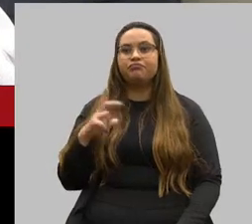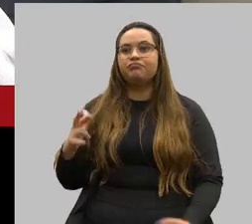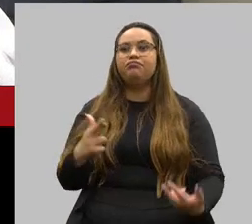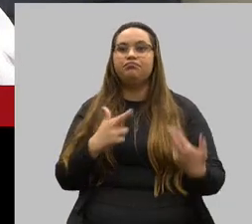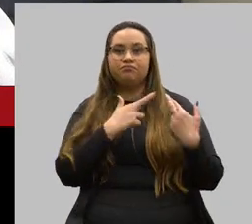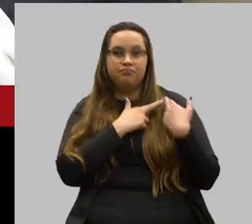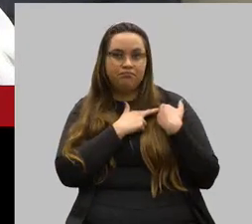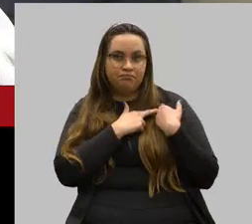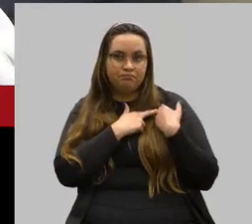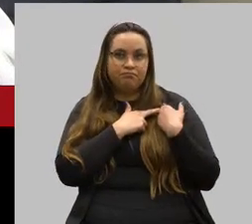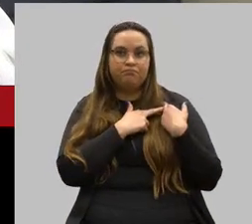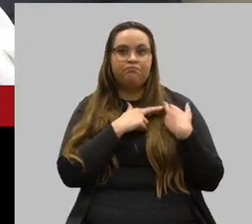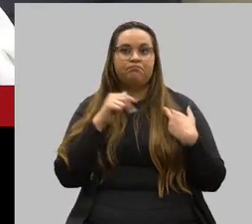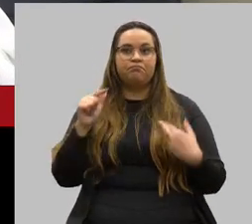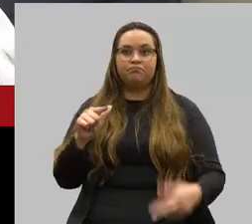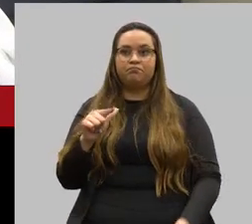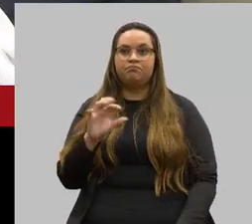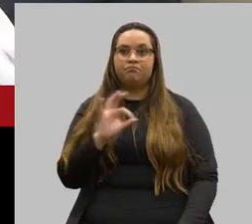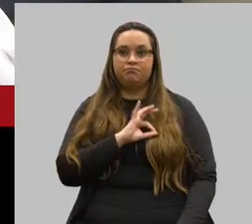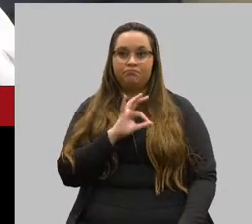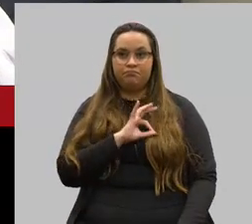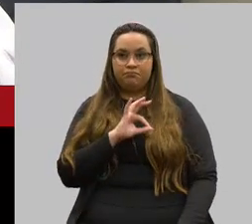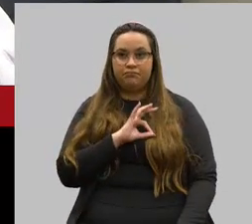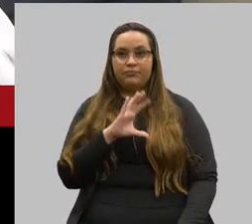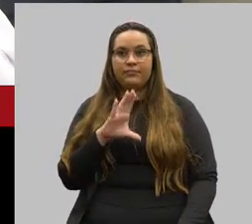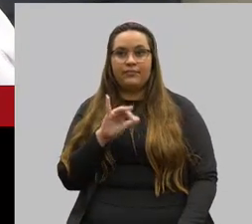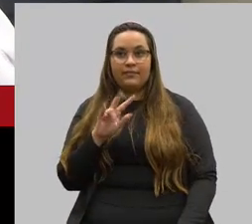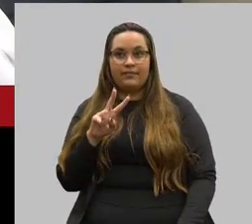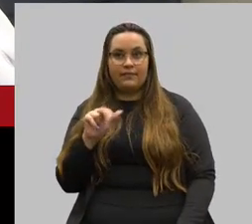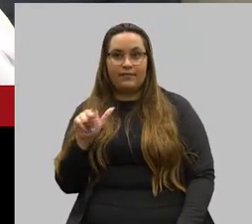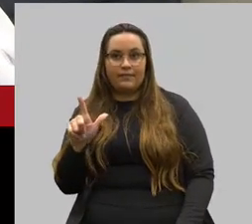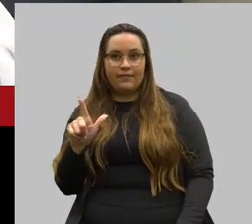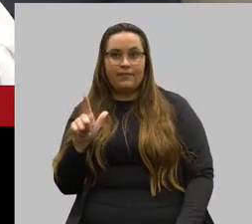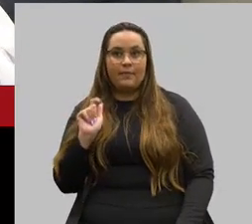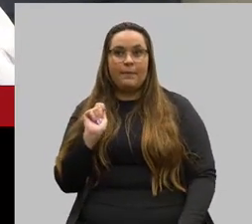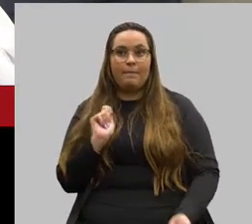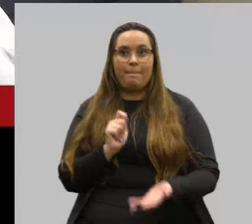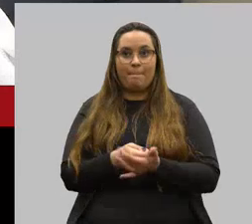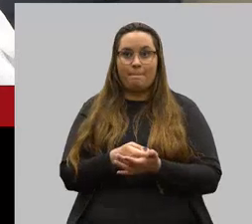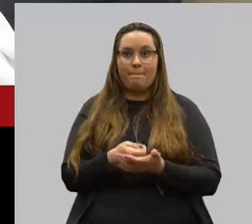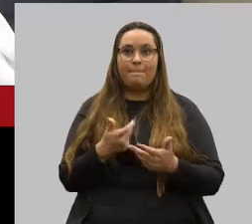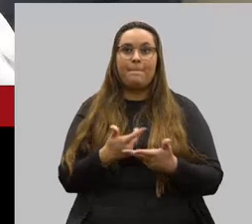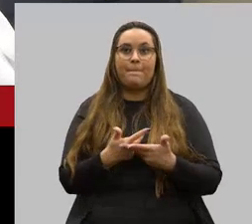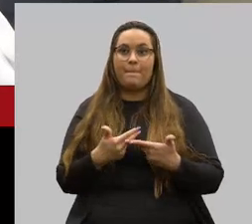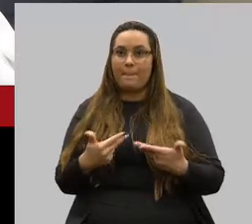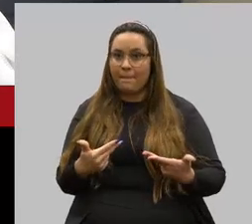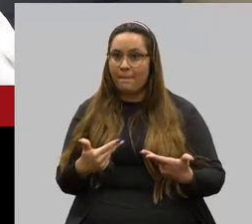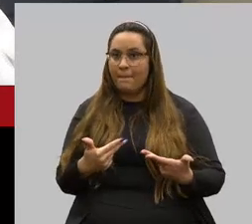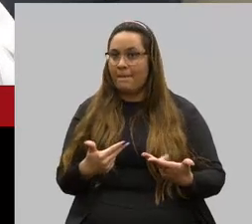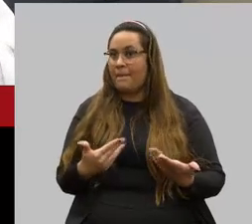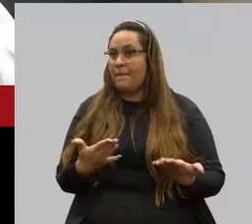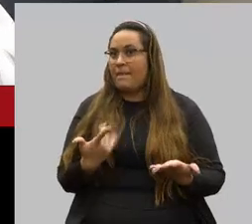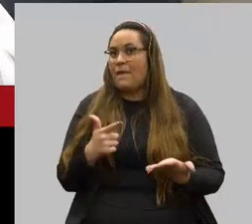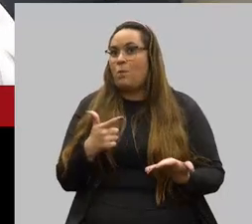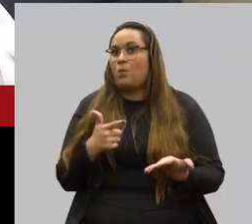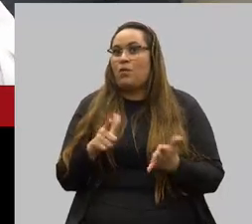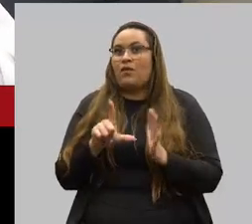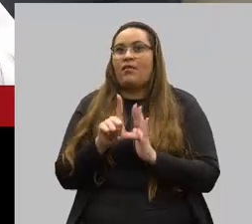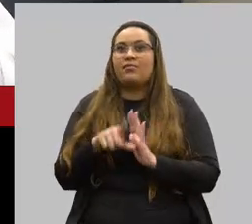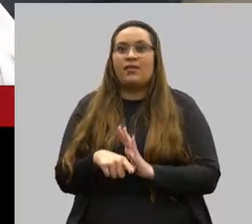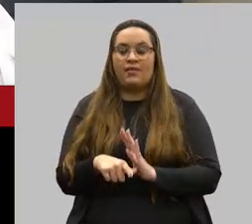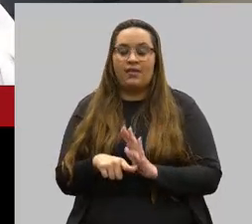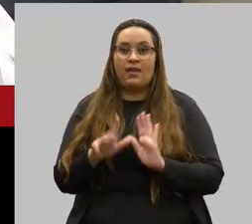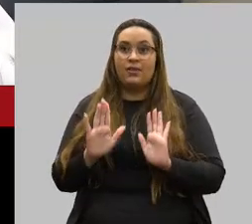exclusiva da Polícia Civil e da nossa Diretoria de administração e pagamento de pessoal nós não temos progressões atrasadas e um